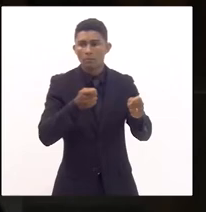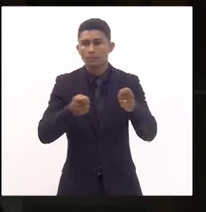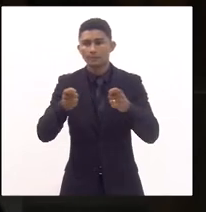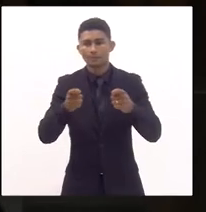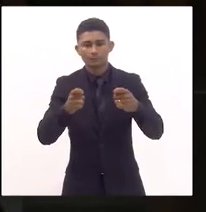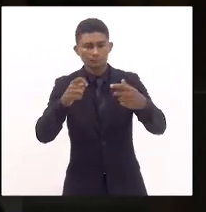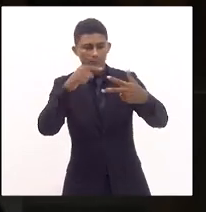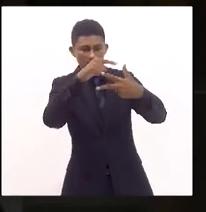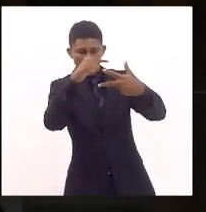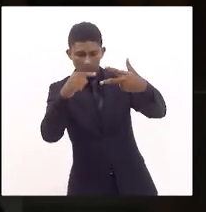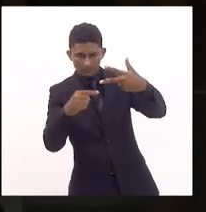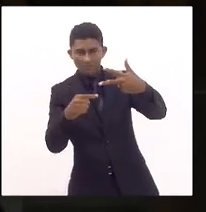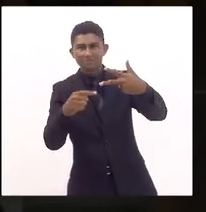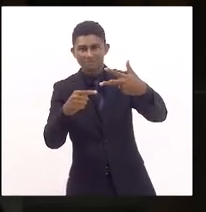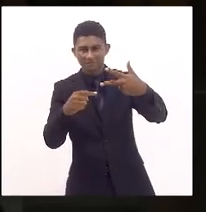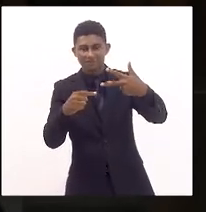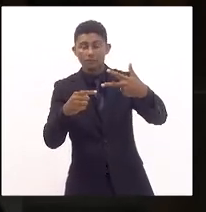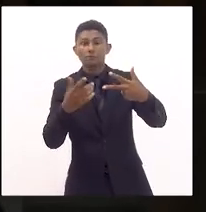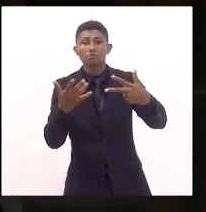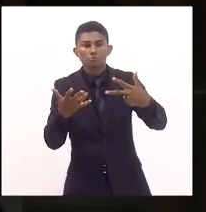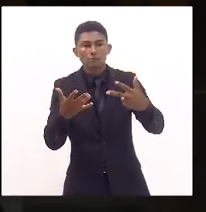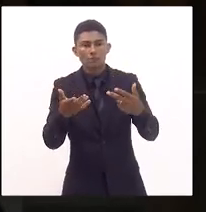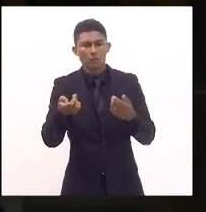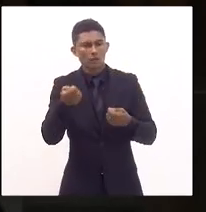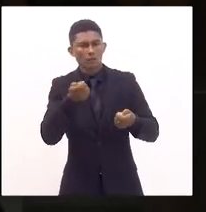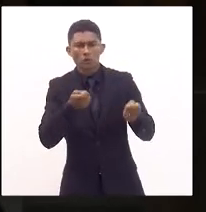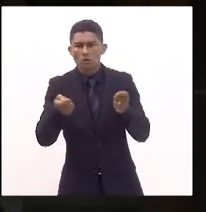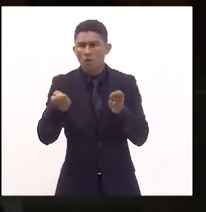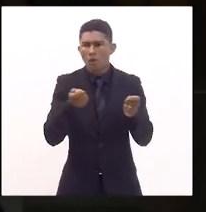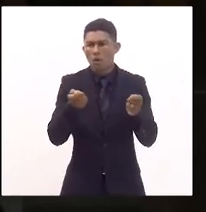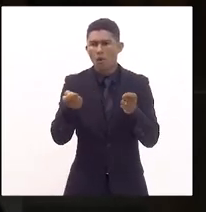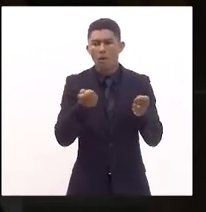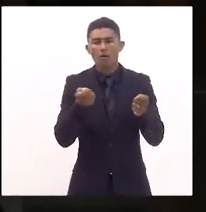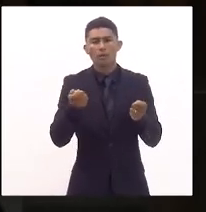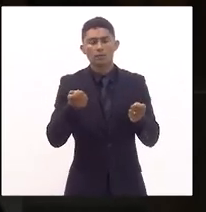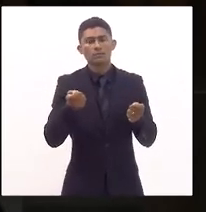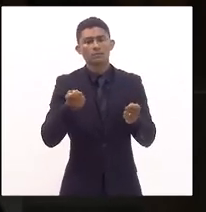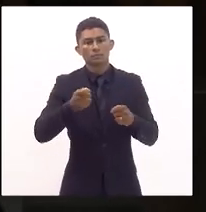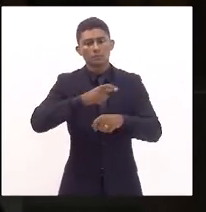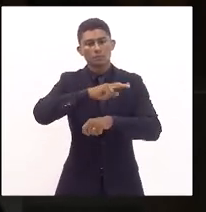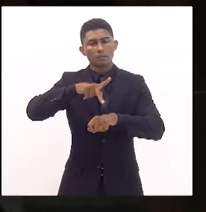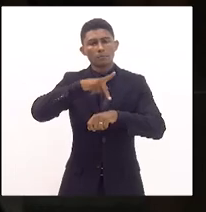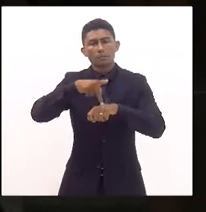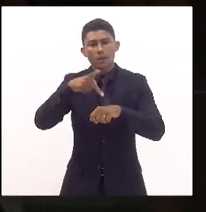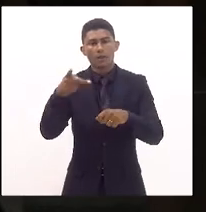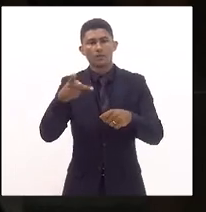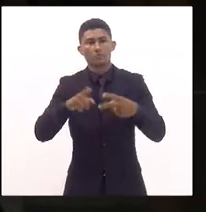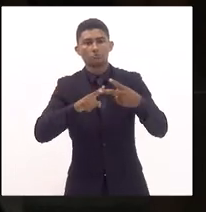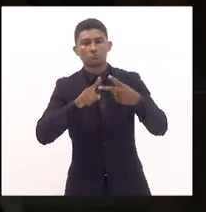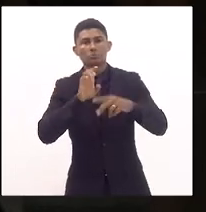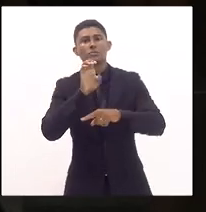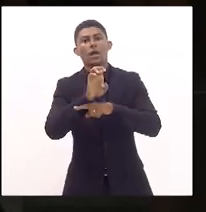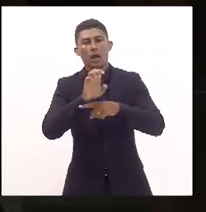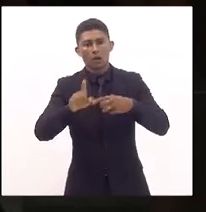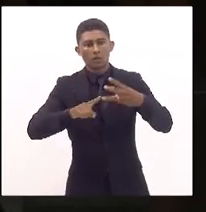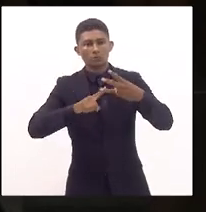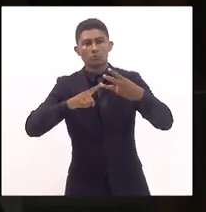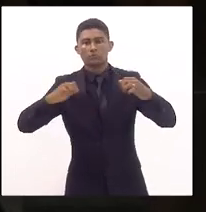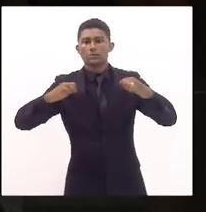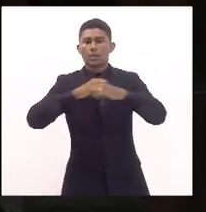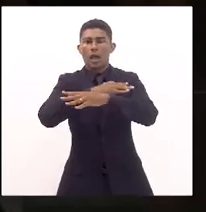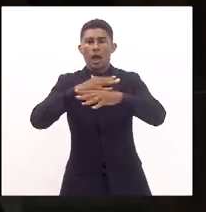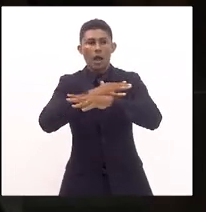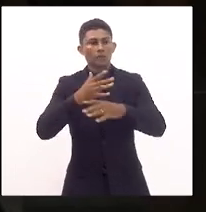poderes constituídos, né, do equilíbrio do país, dos estados e dos municípios. Então,